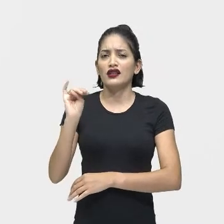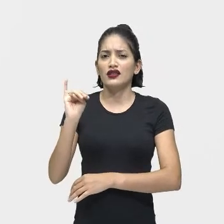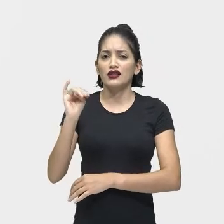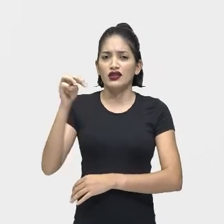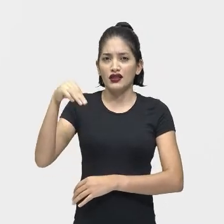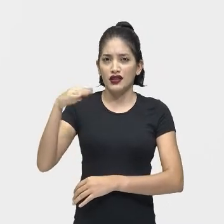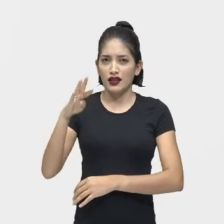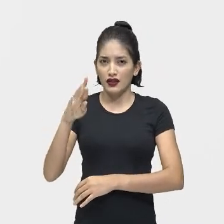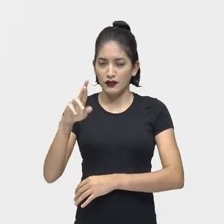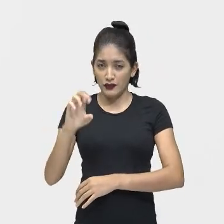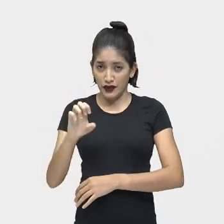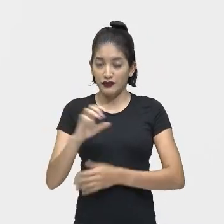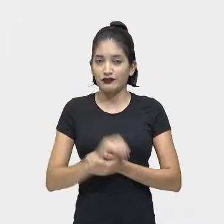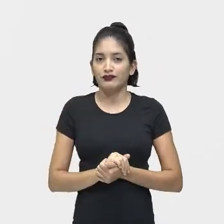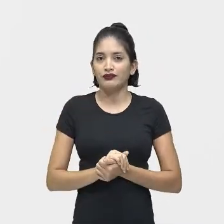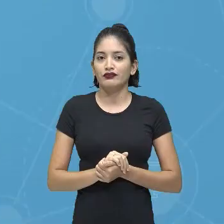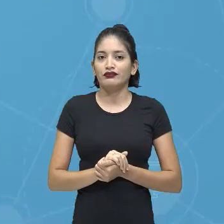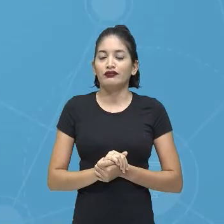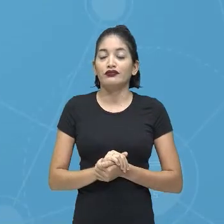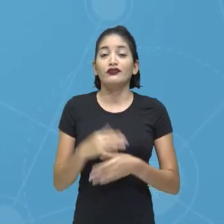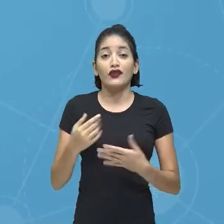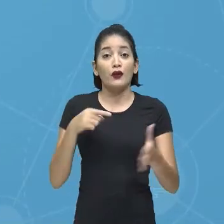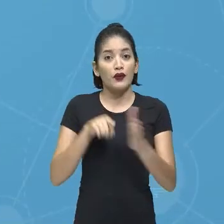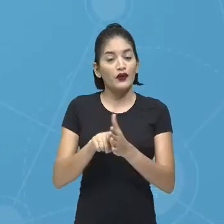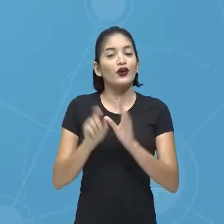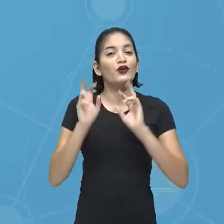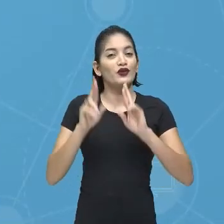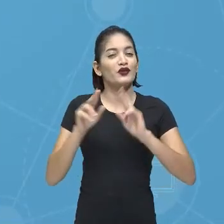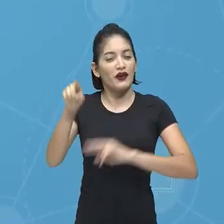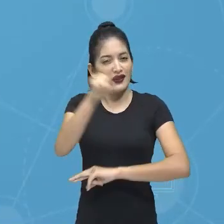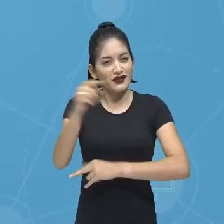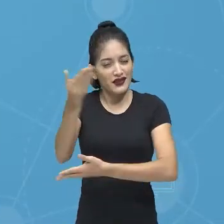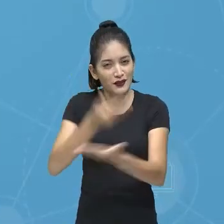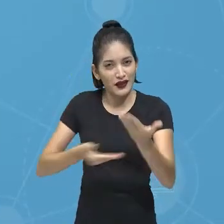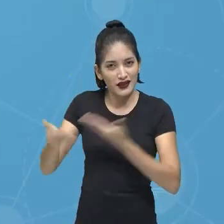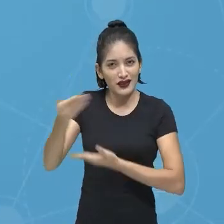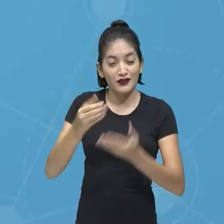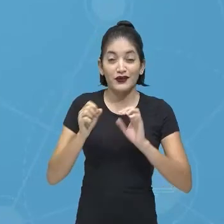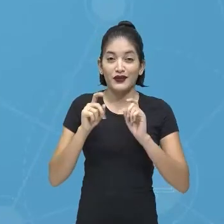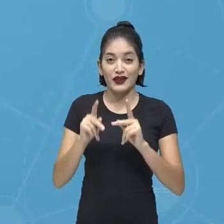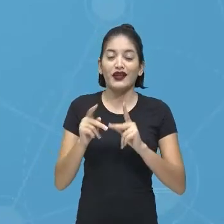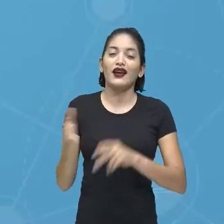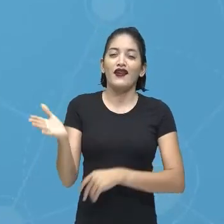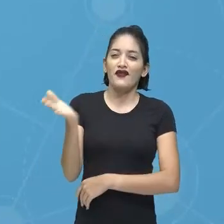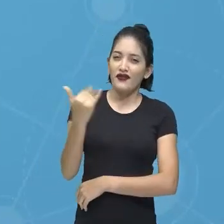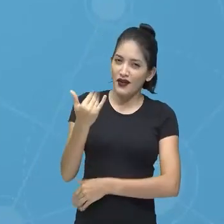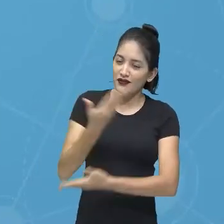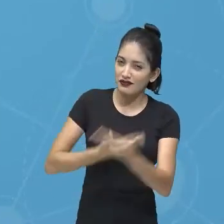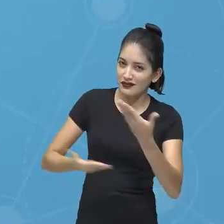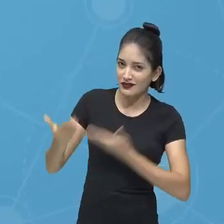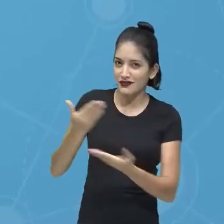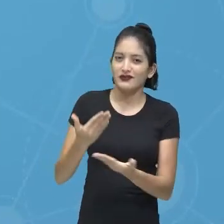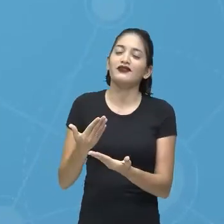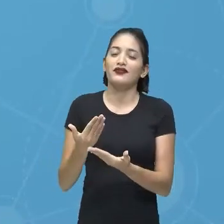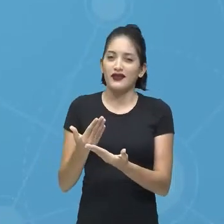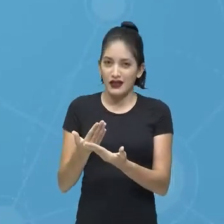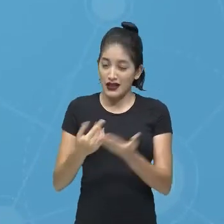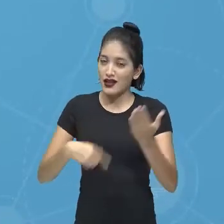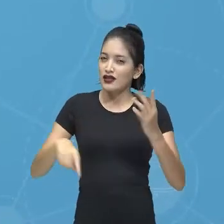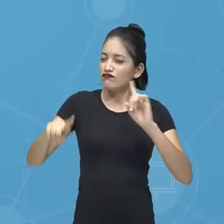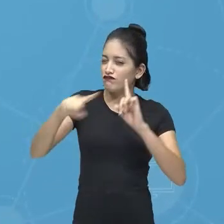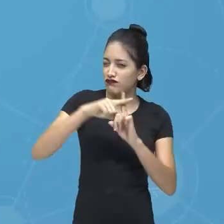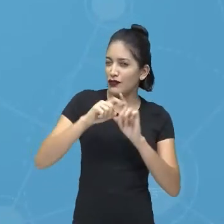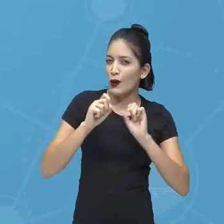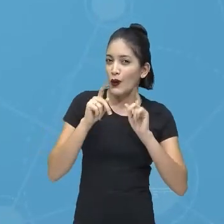Nossa, essas questões estão dadas e eu conto com a participação de vocês. Vamos participar de forma